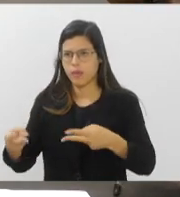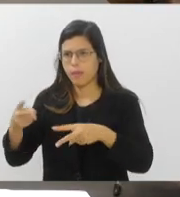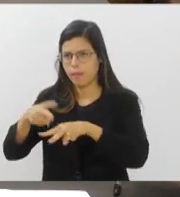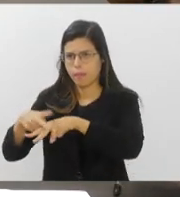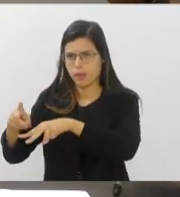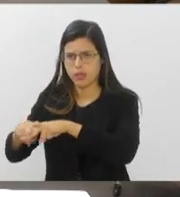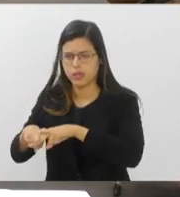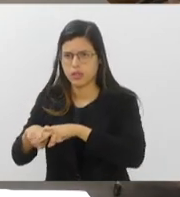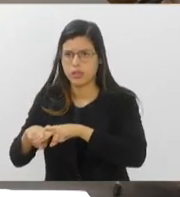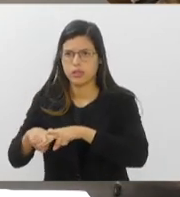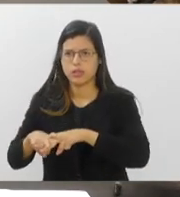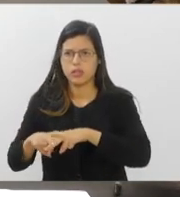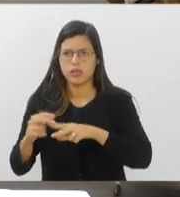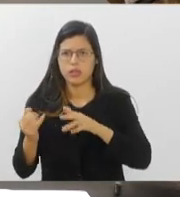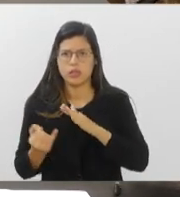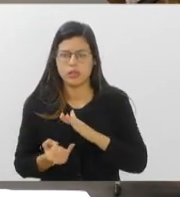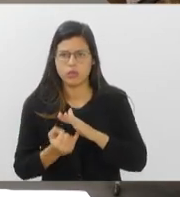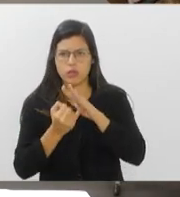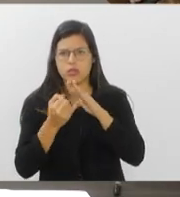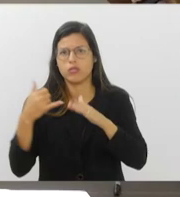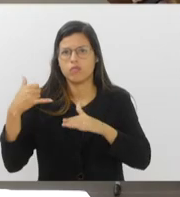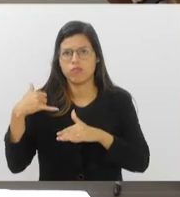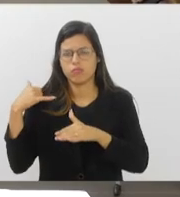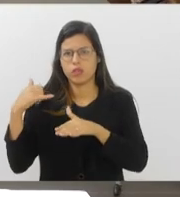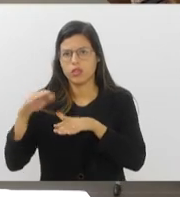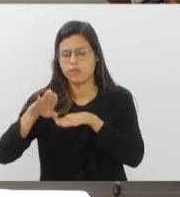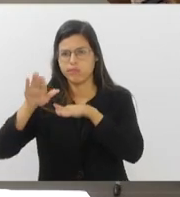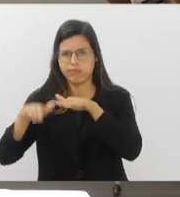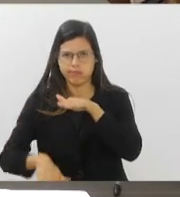presídio, instituições de menores em conflito.